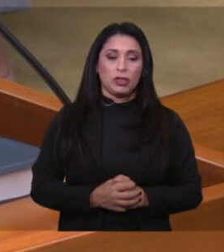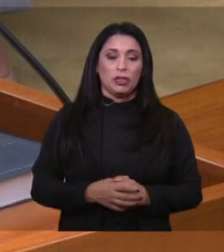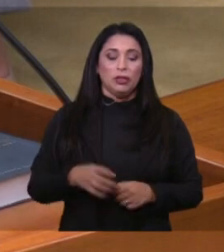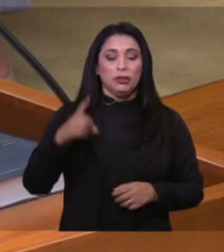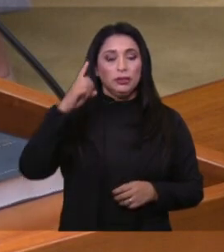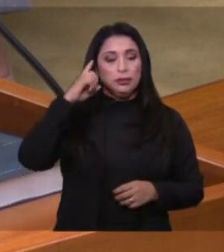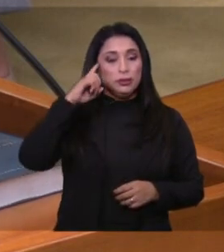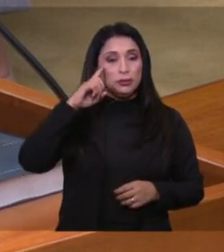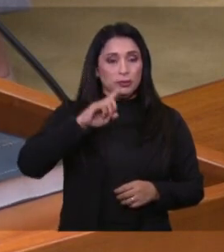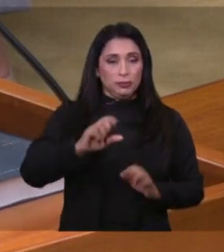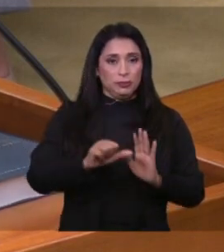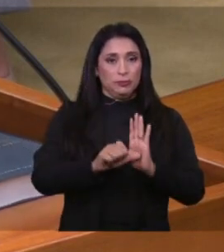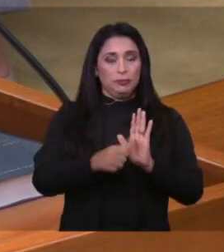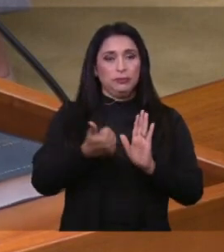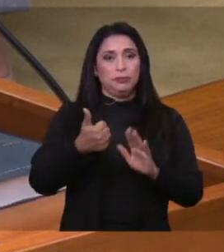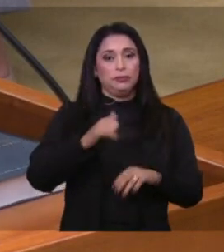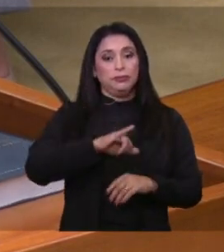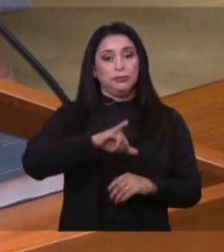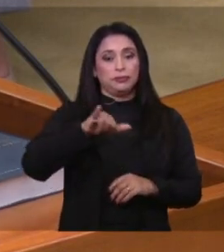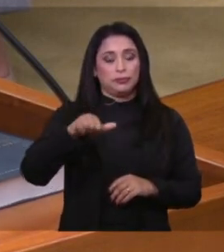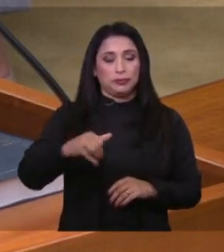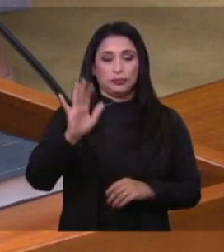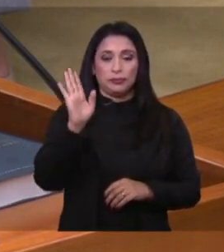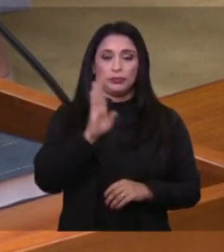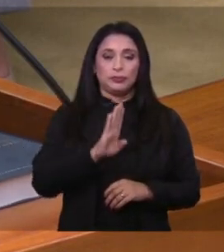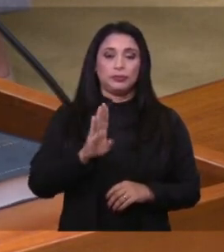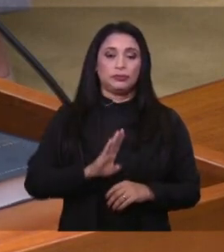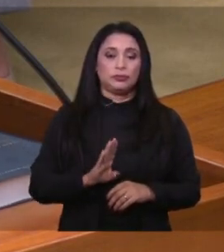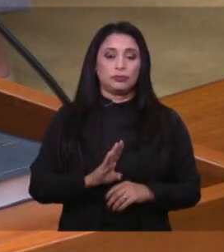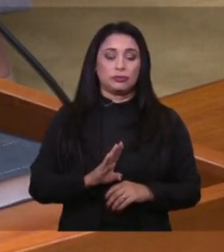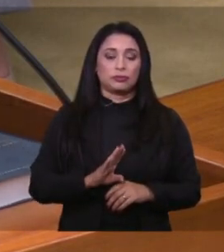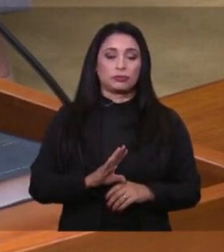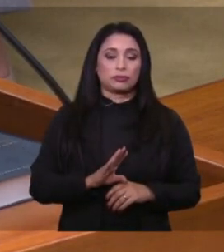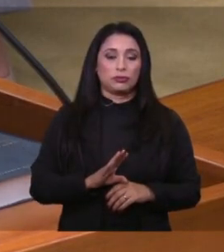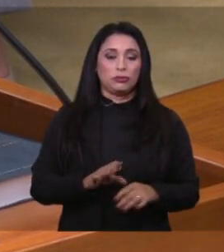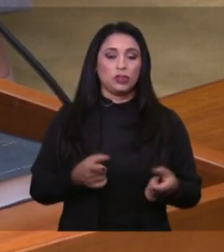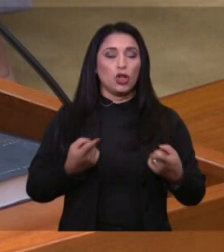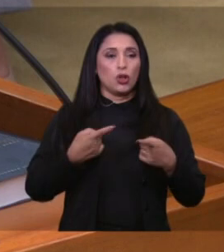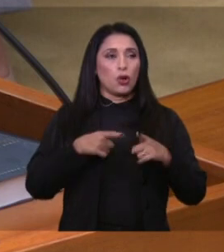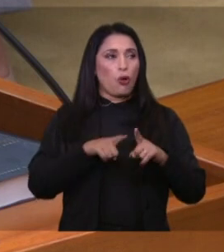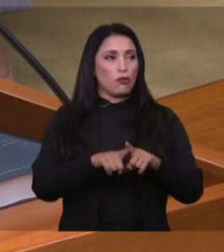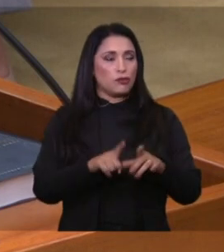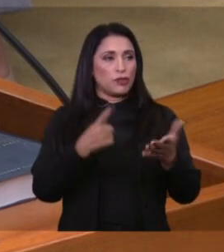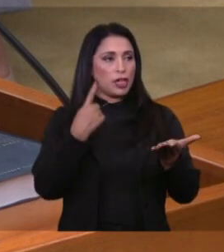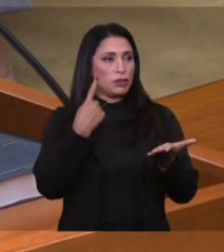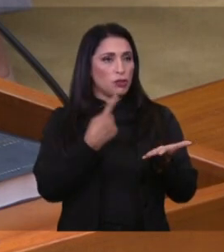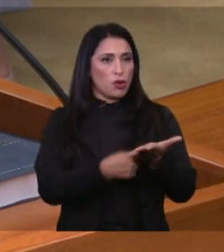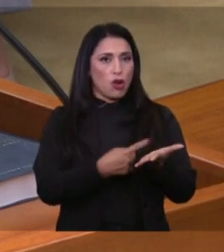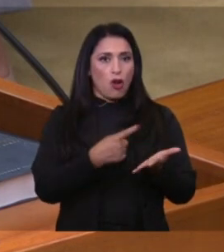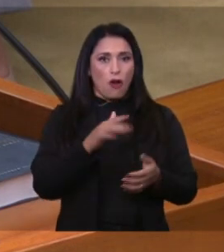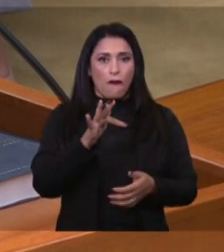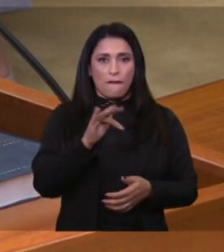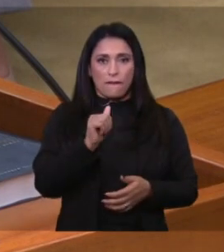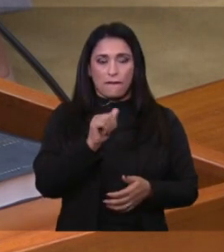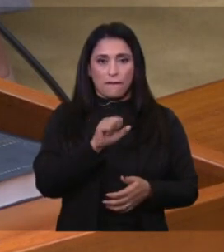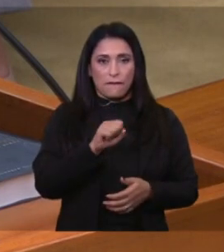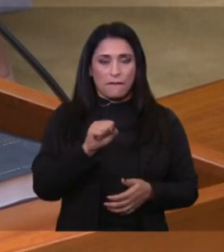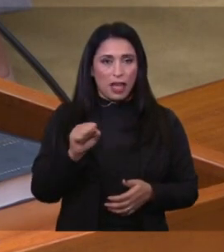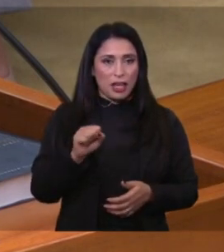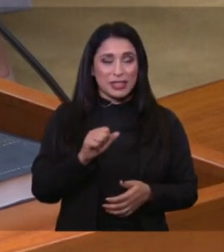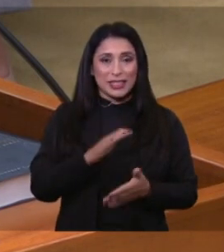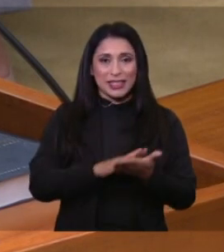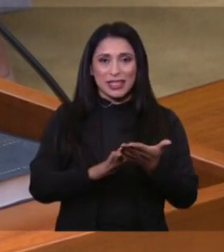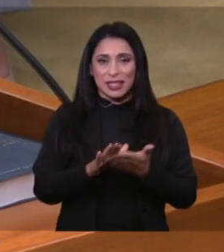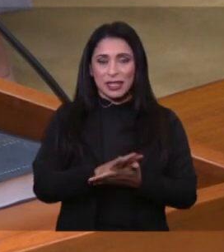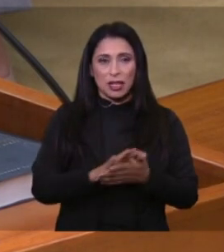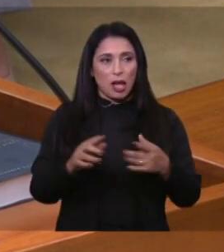janeiro, no Brasil, não havia mais convênio com FAES, não havia mais modulação de